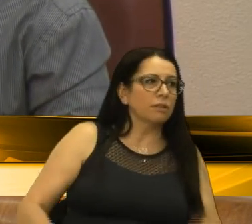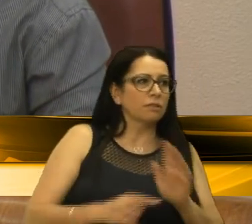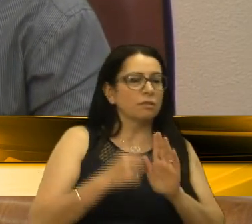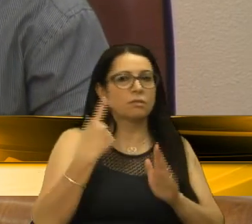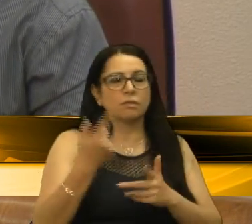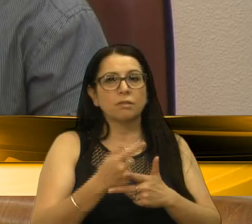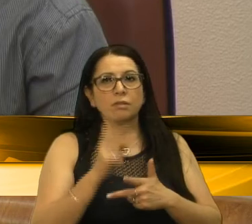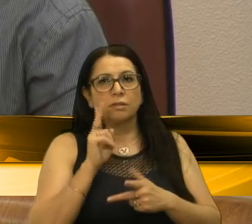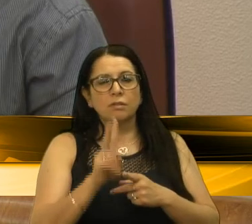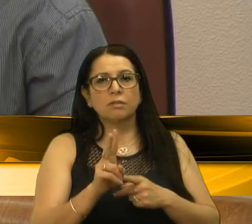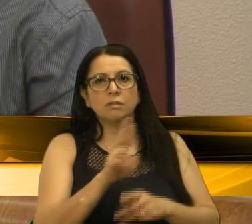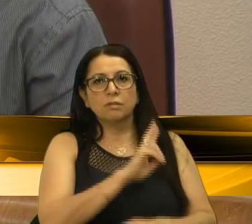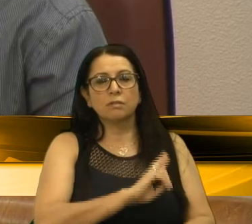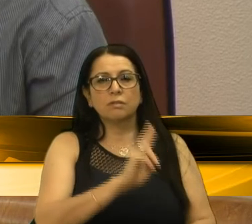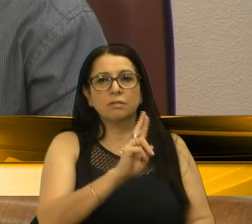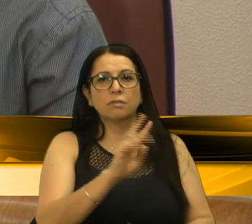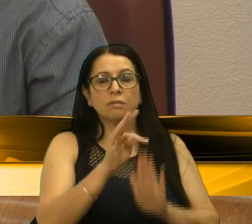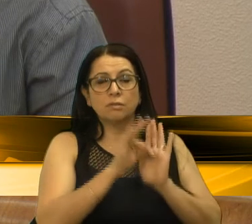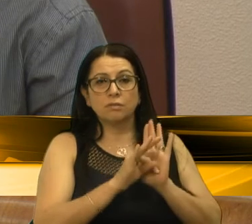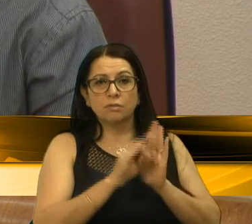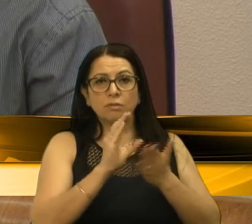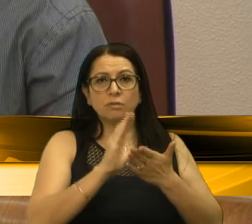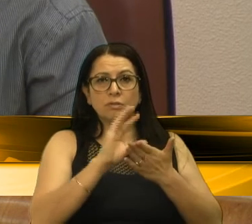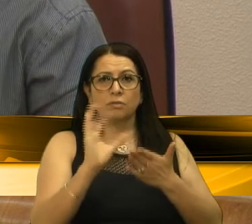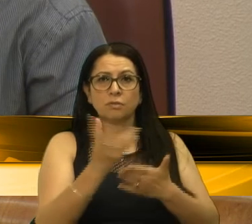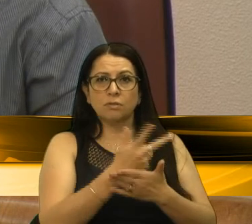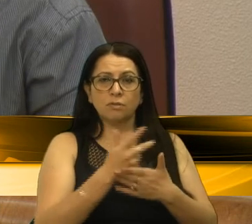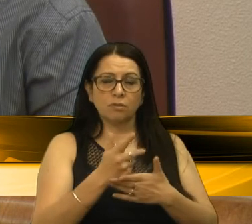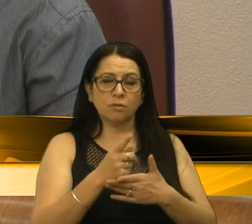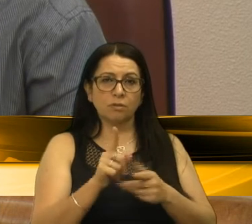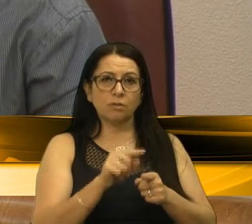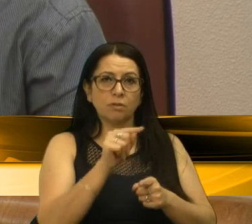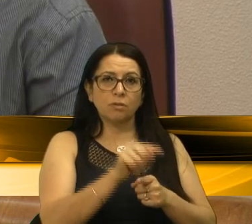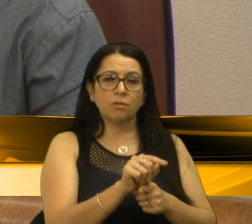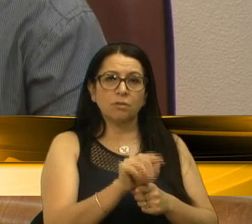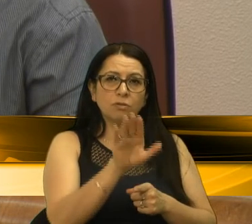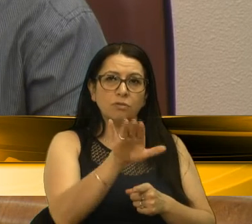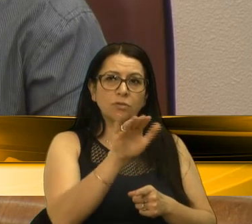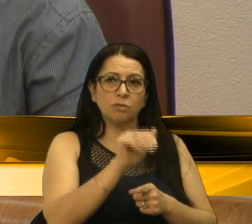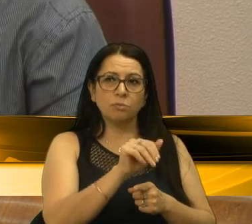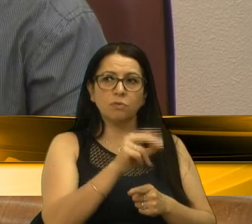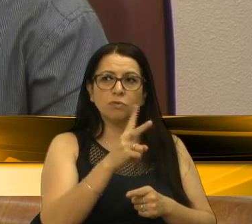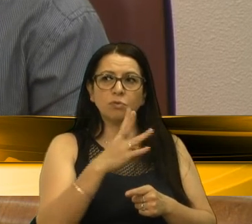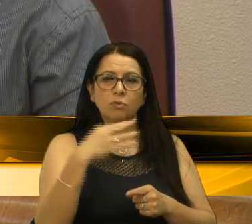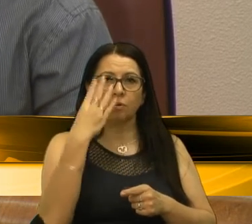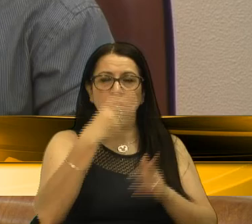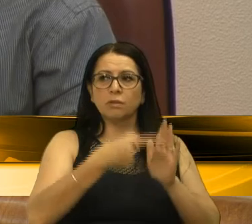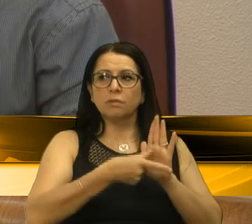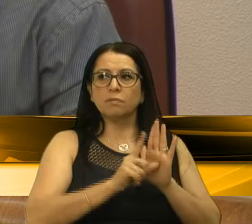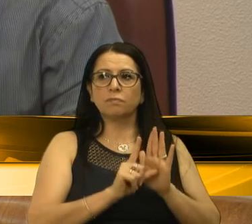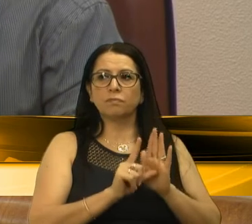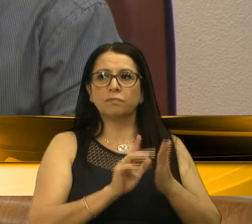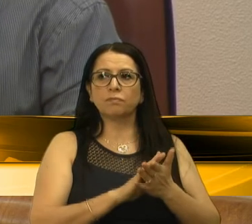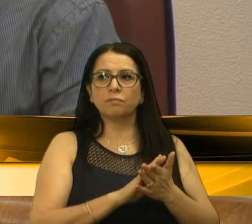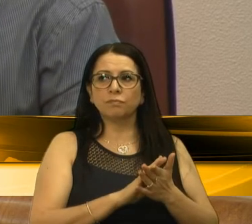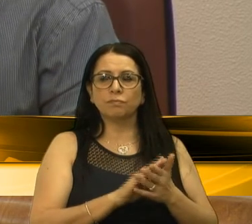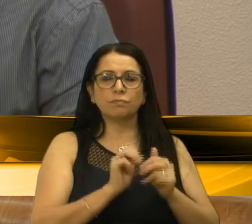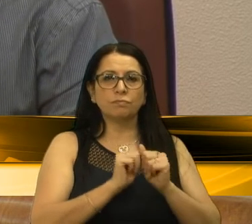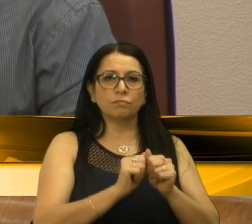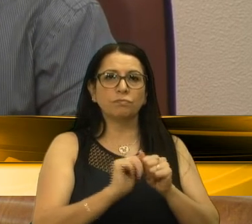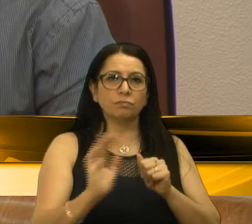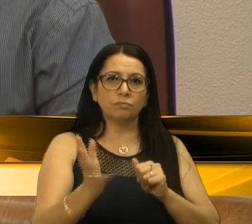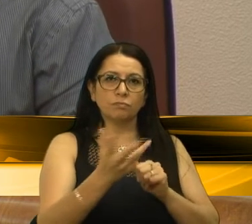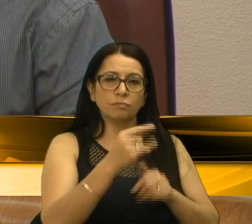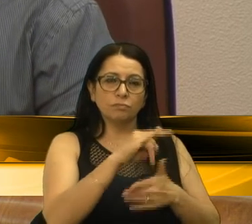depois, reapresentamos a matéria e o Conselho fez de tudo para não dar quórum, tanto que convocou os conselheiros com menos de 24 horas de antecedência. Então, juntados